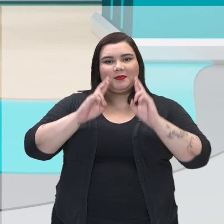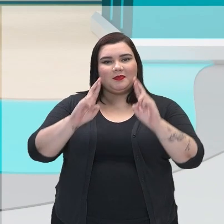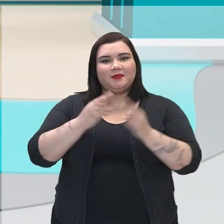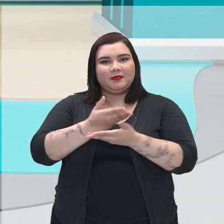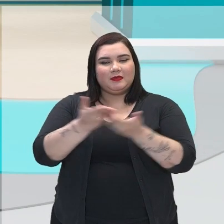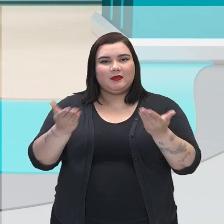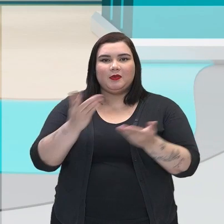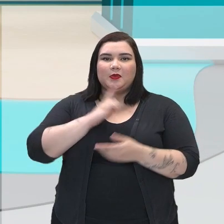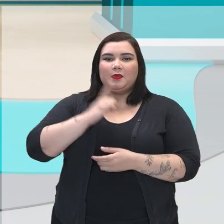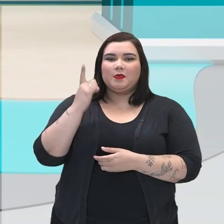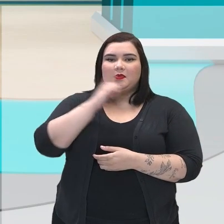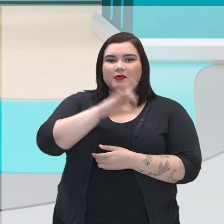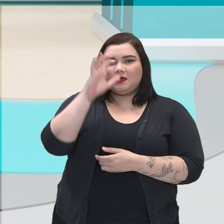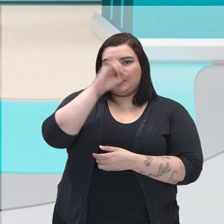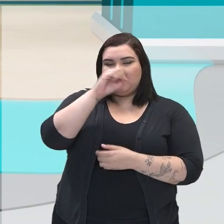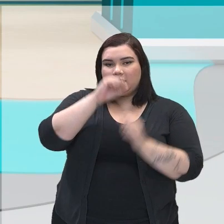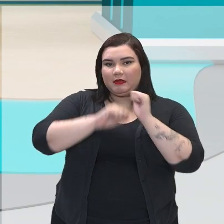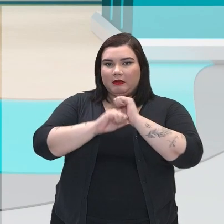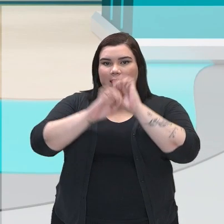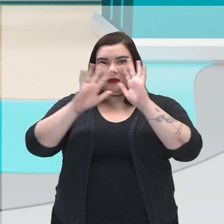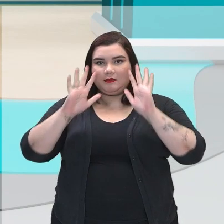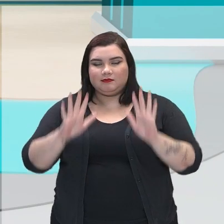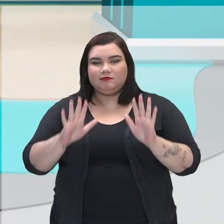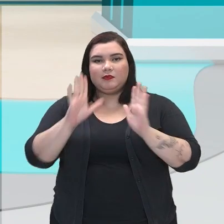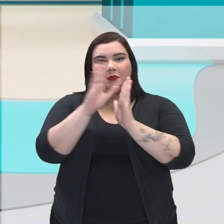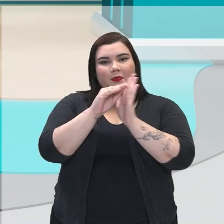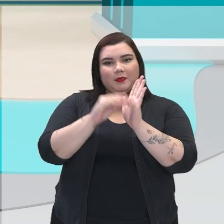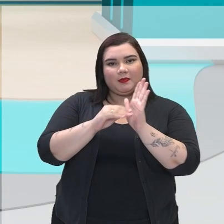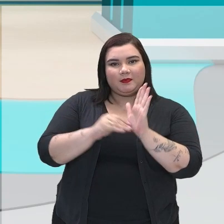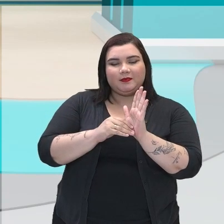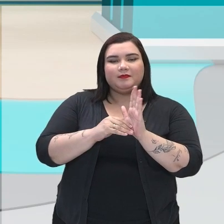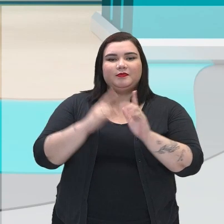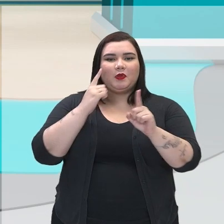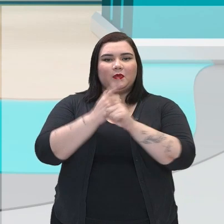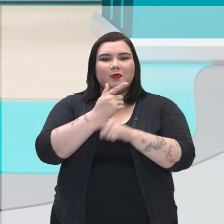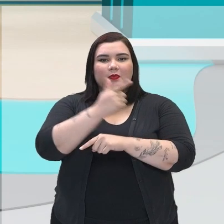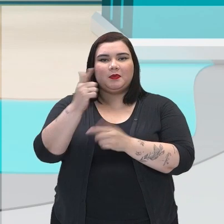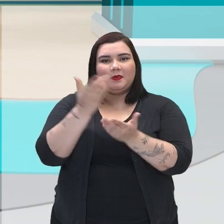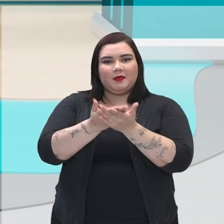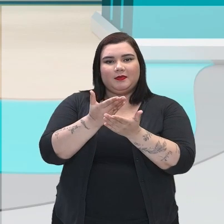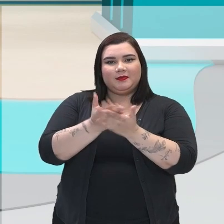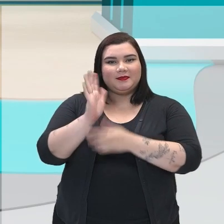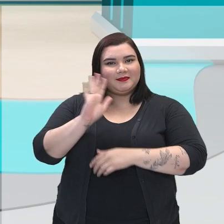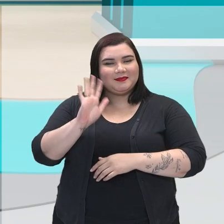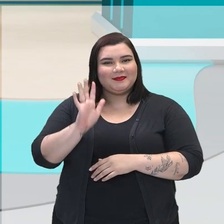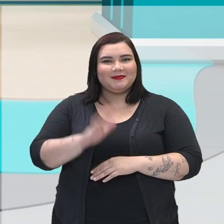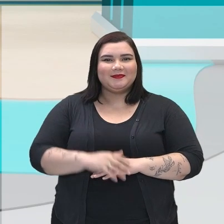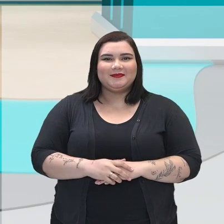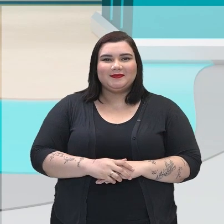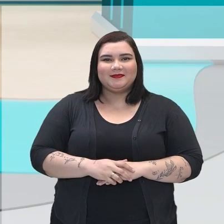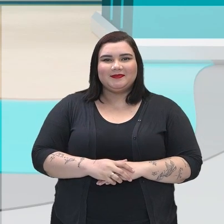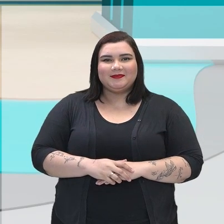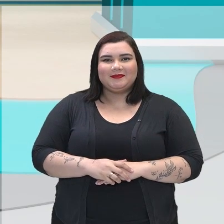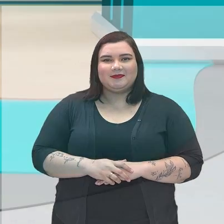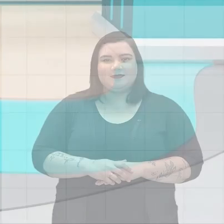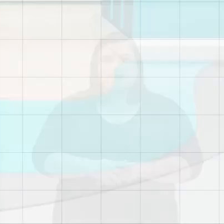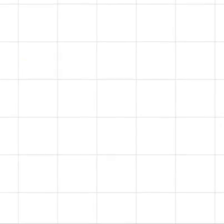tenham conseguido entender o conteúdo de hoje. Nós nos vemos na próxima aula. Bye, bye. See you.